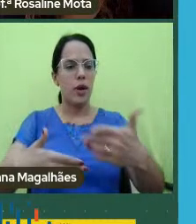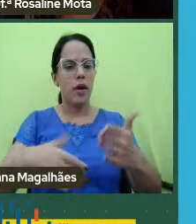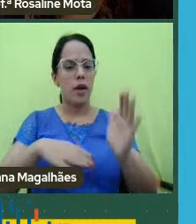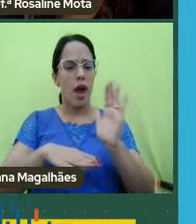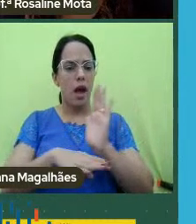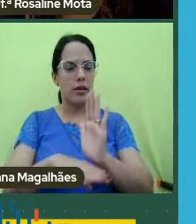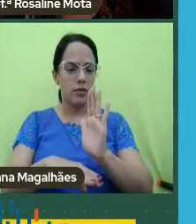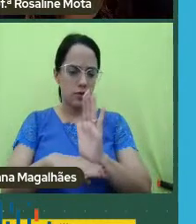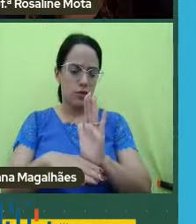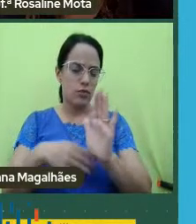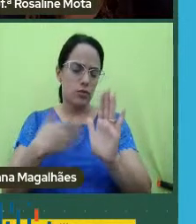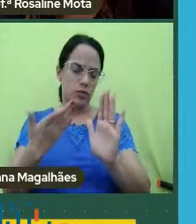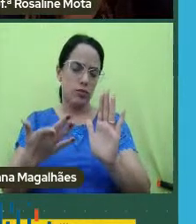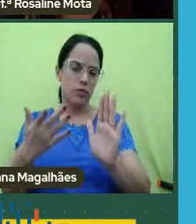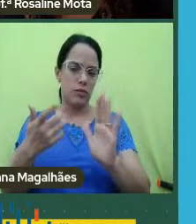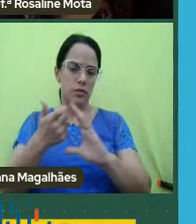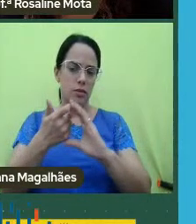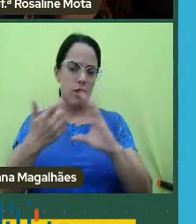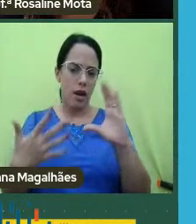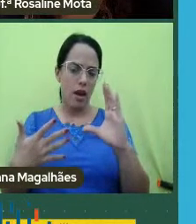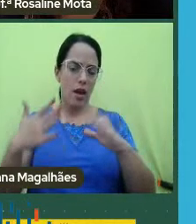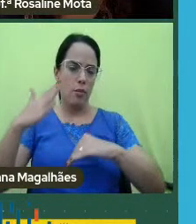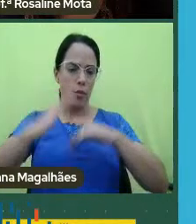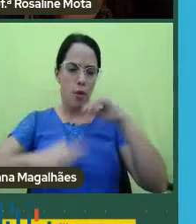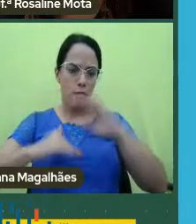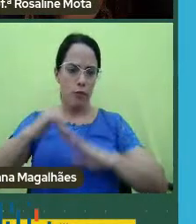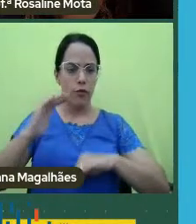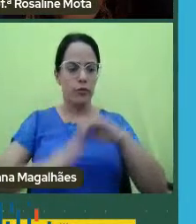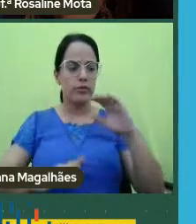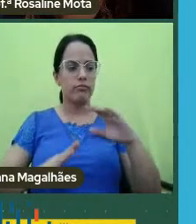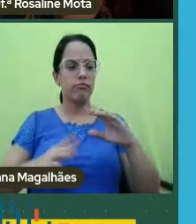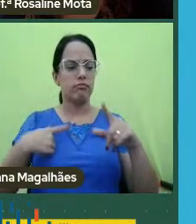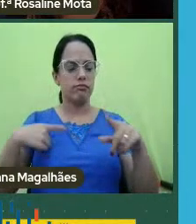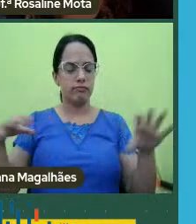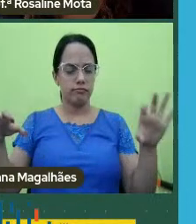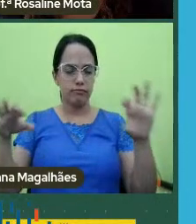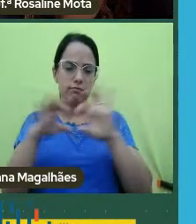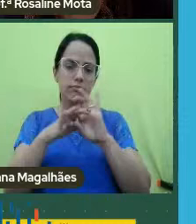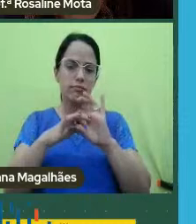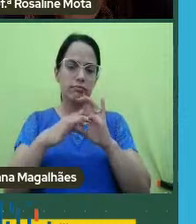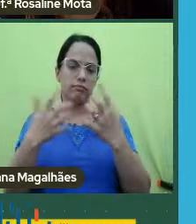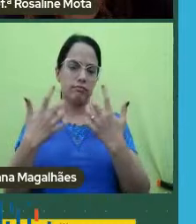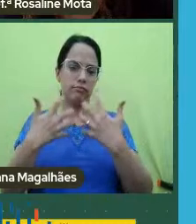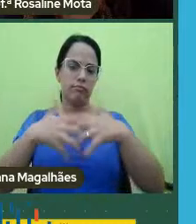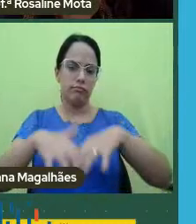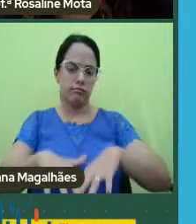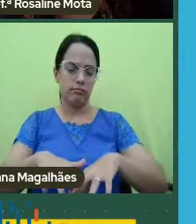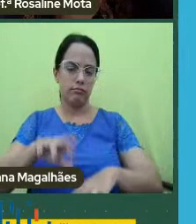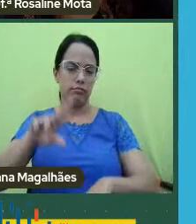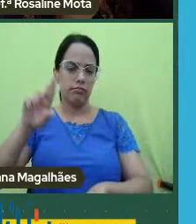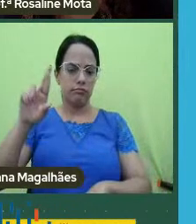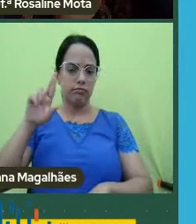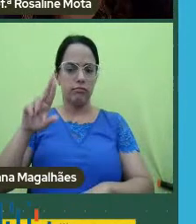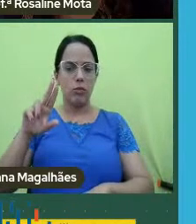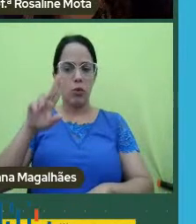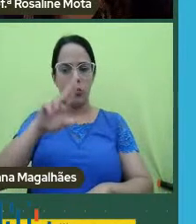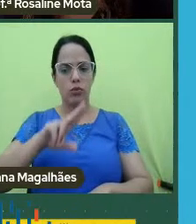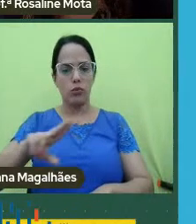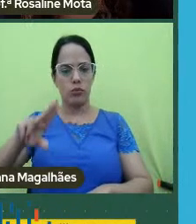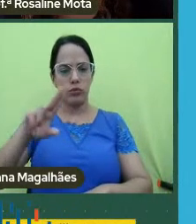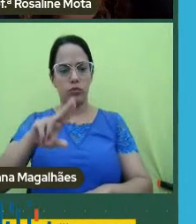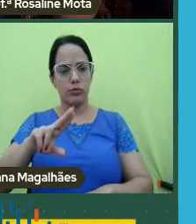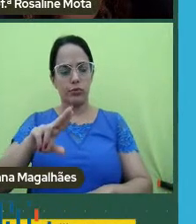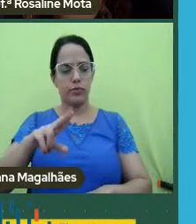assistencial, que é de caráter multiprofissional, interdisciplinar e é responsável pela assistência aos usuários com